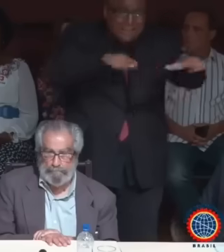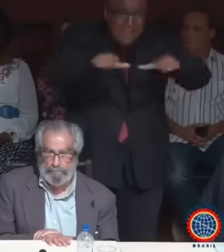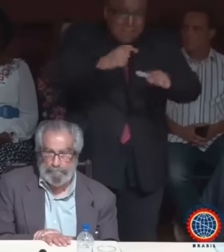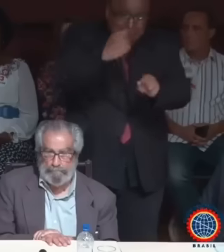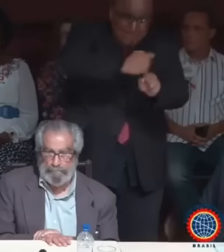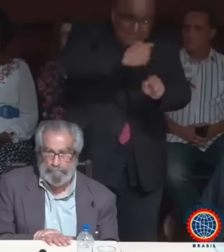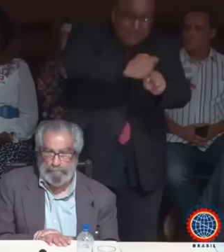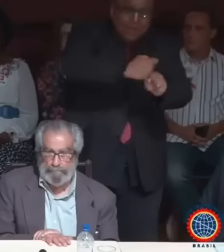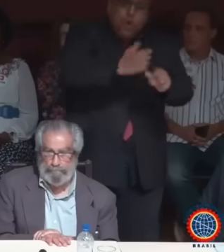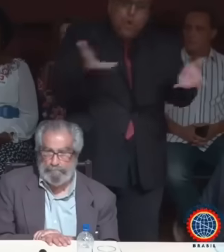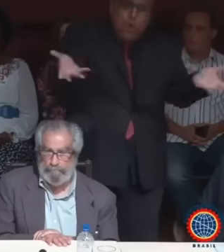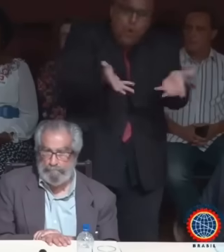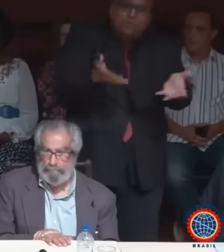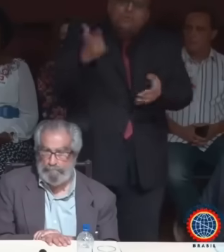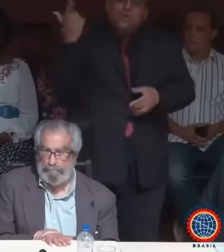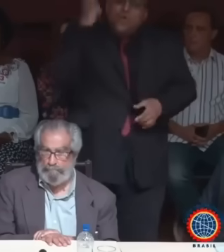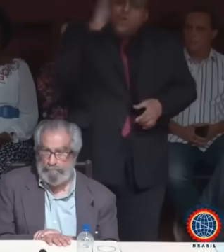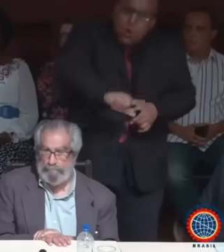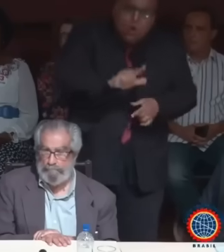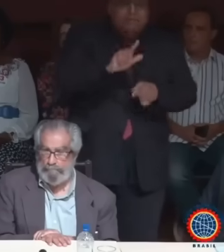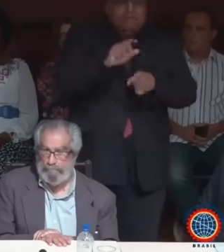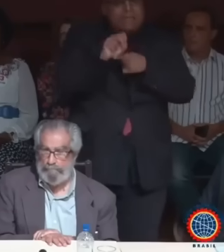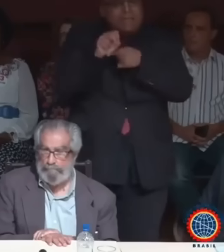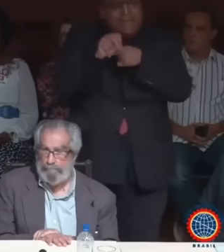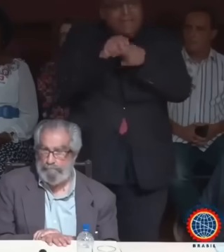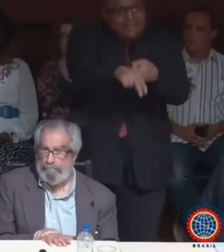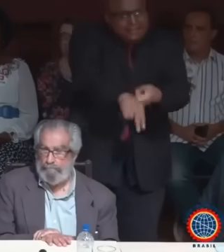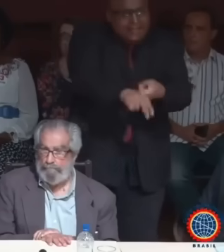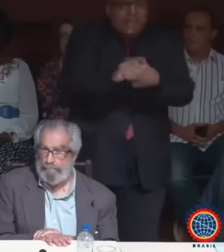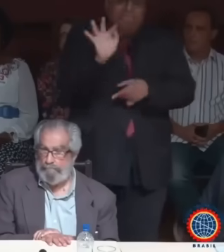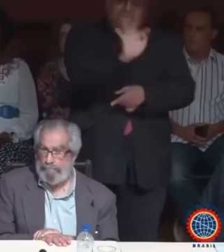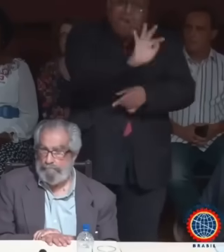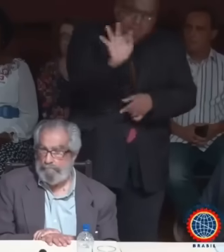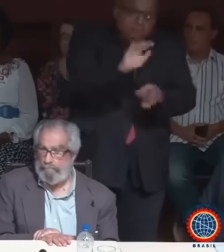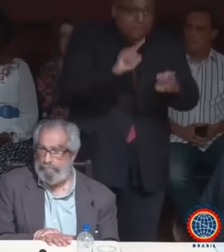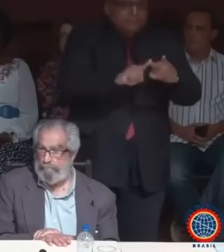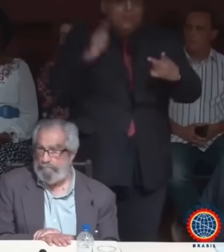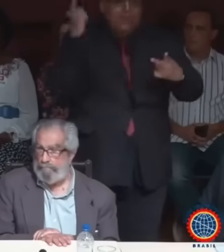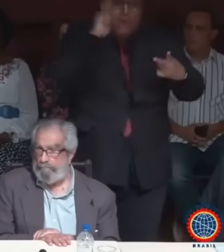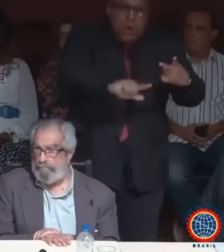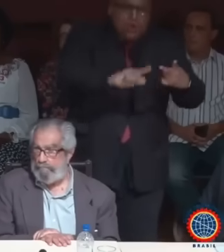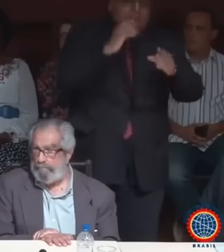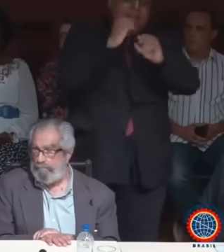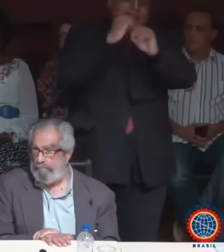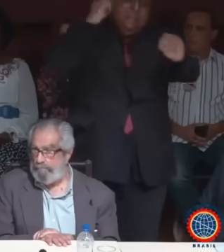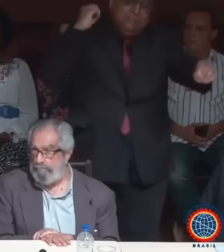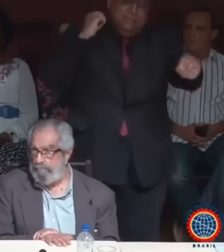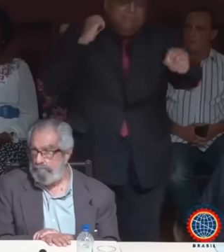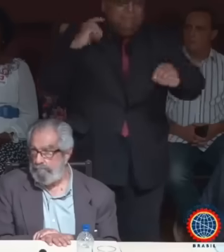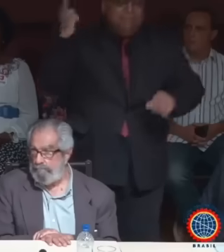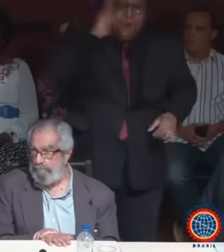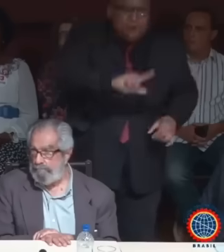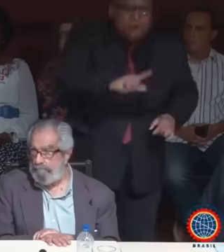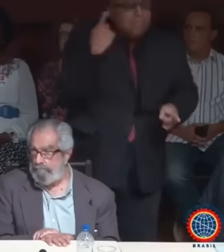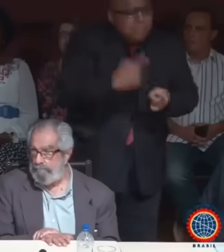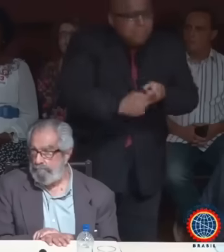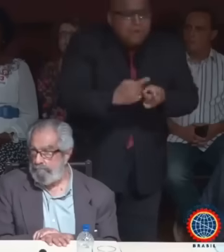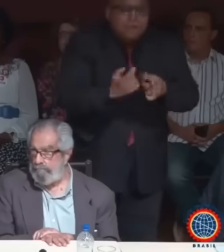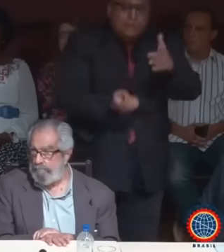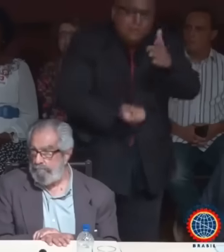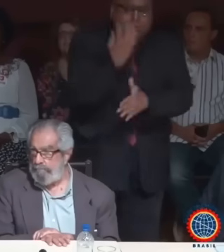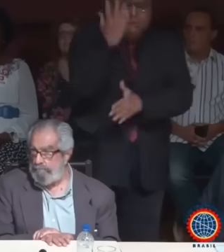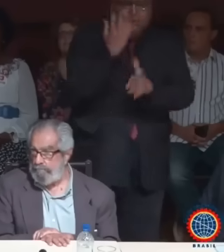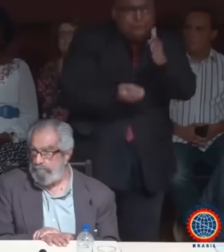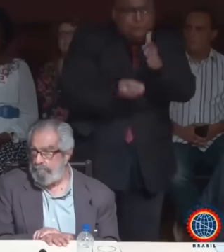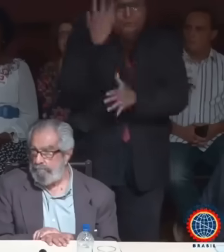era um clamor da minha geração de estudantes, pode efetivamente virar engenheiro, porque as oportunidades